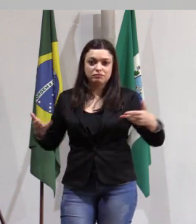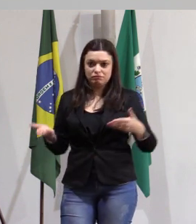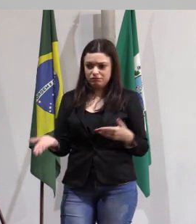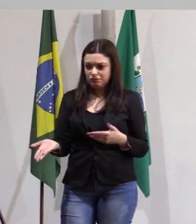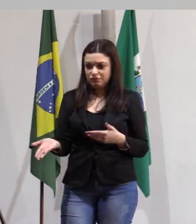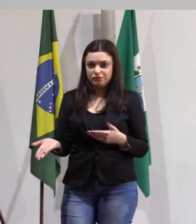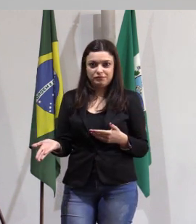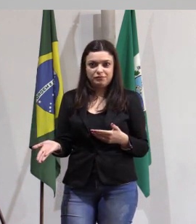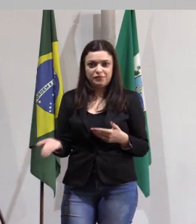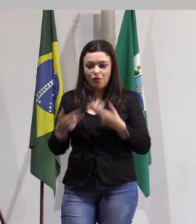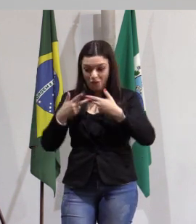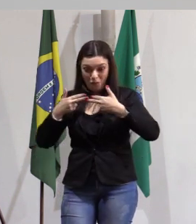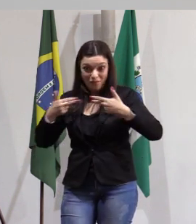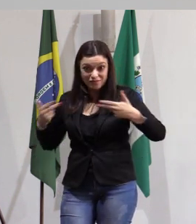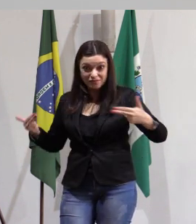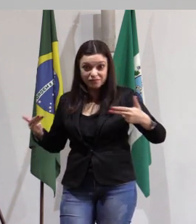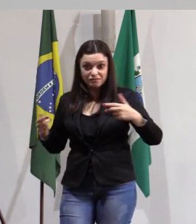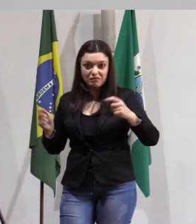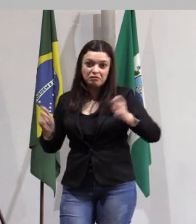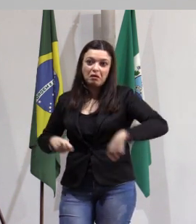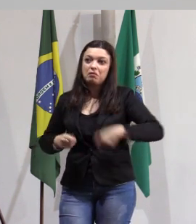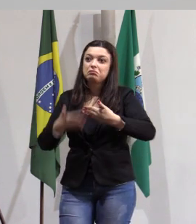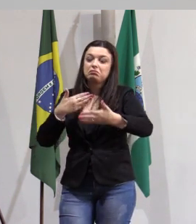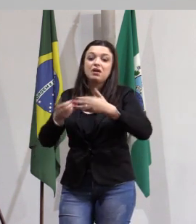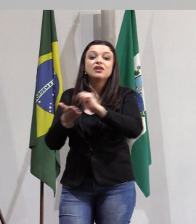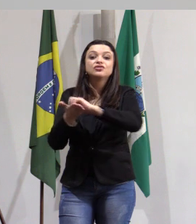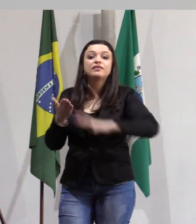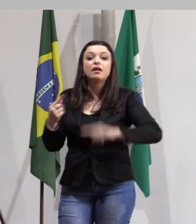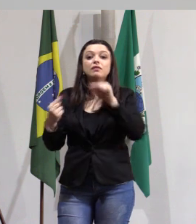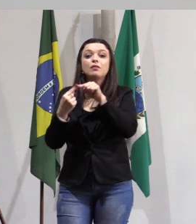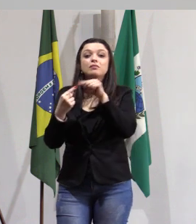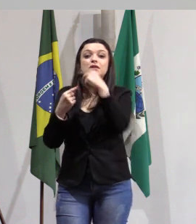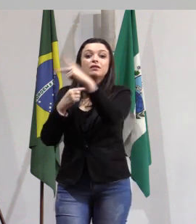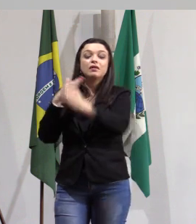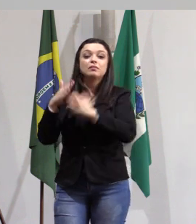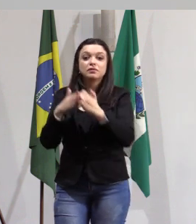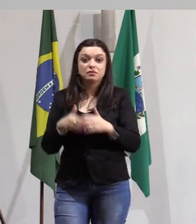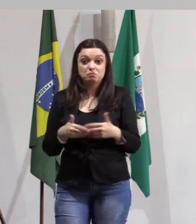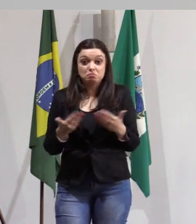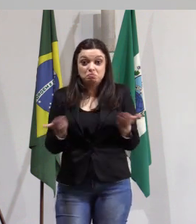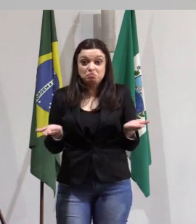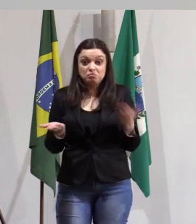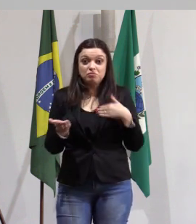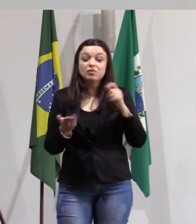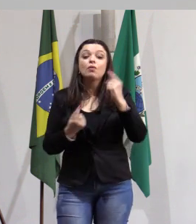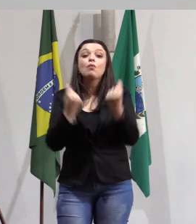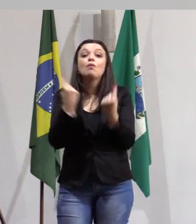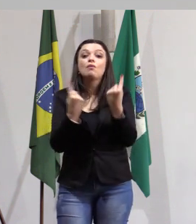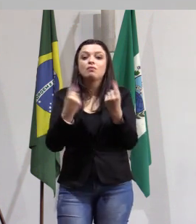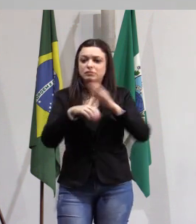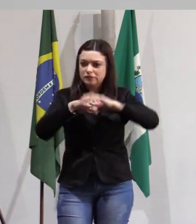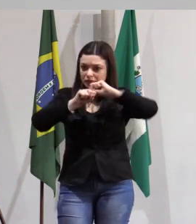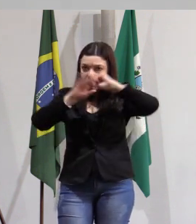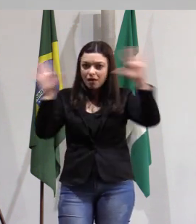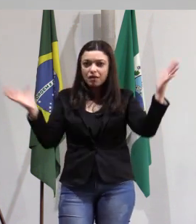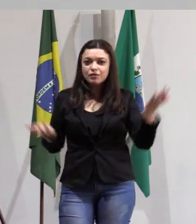cláusula aberta. Quais são outras atividades inerentes às suas finalidades? Dependendo da interpretação, a organização social pode